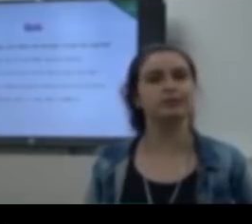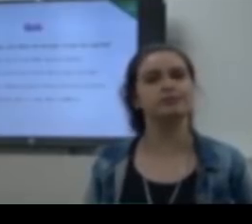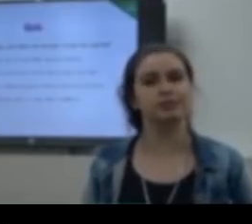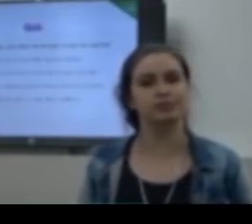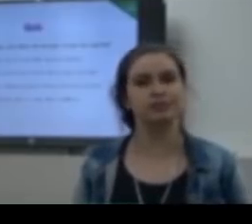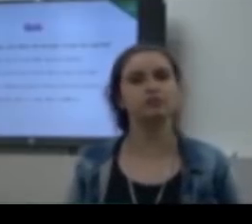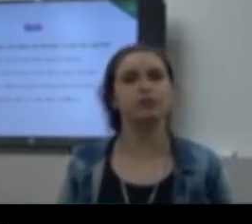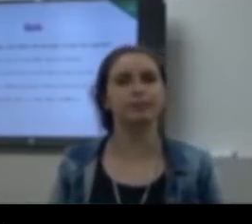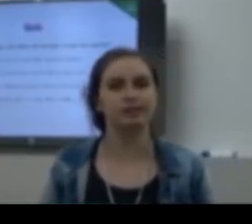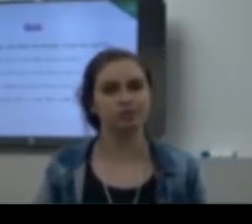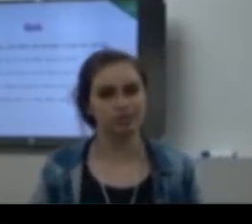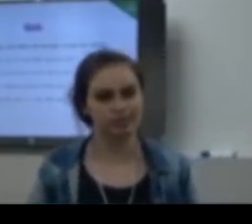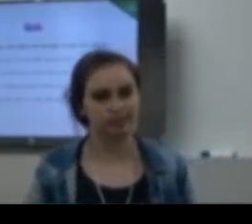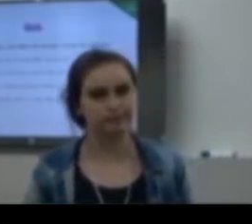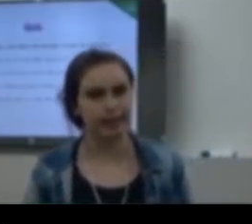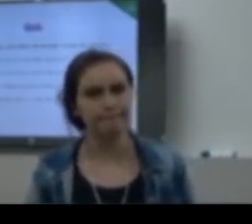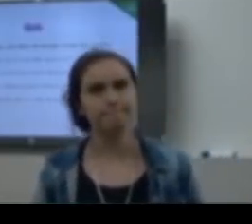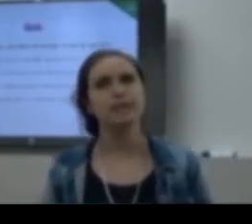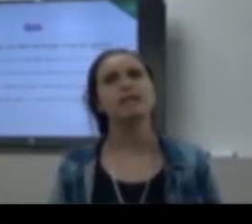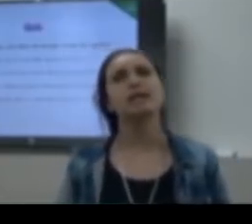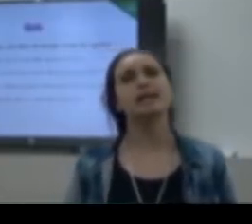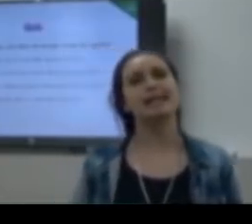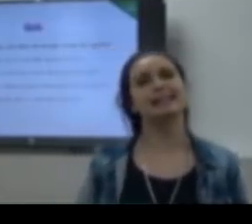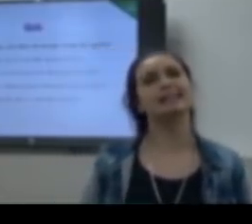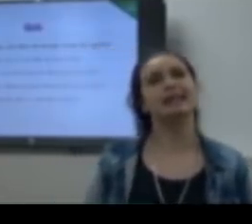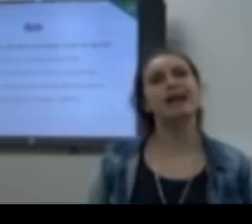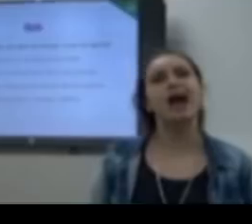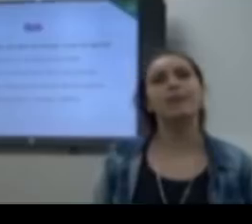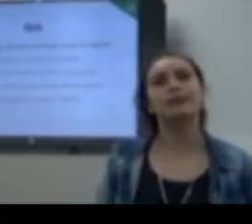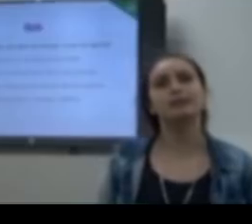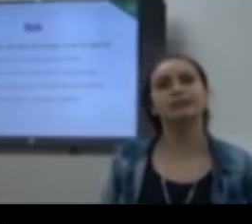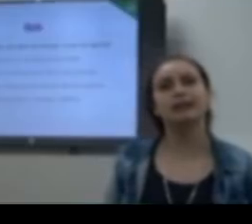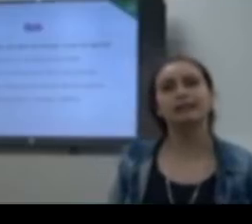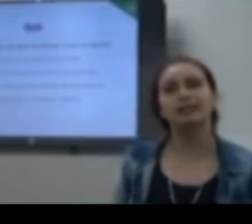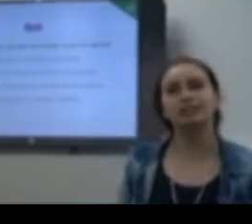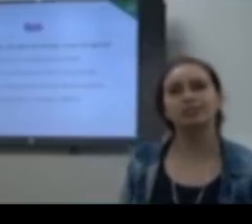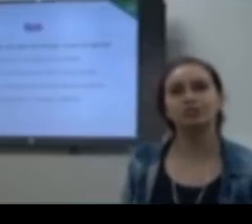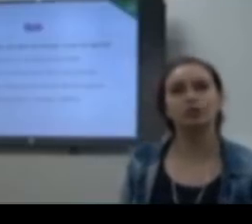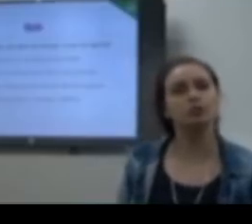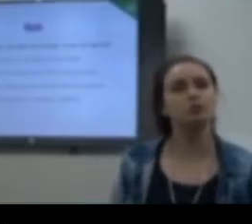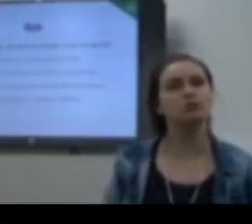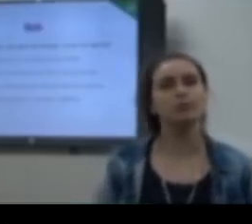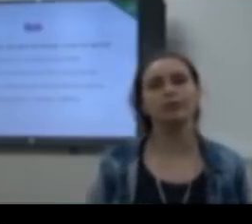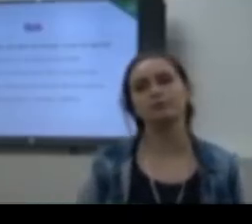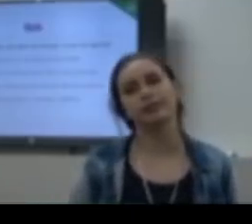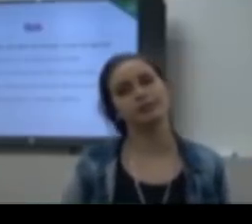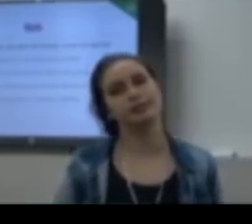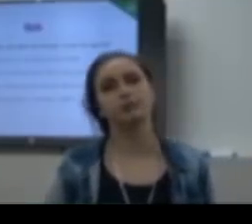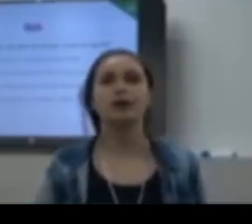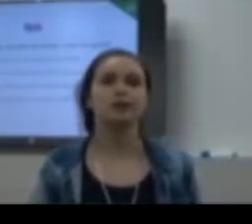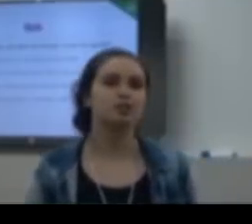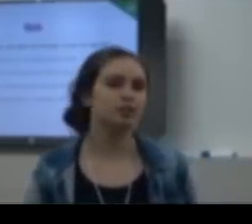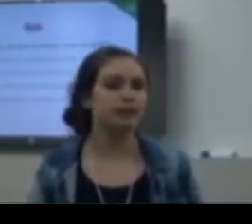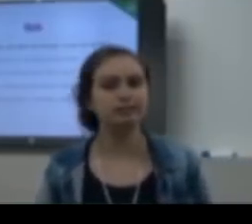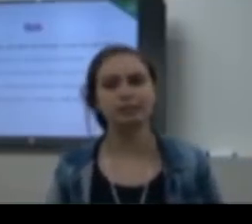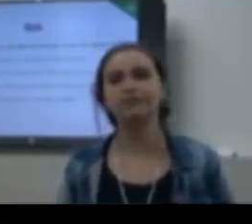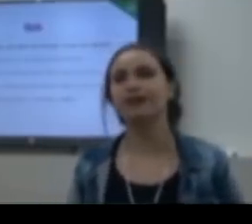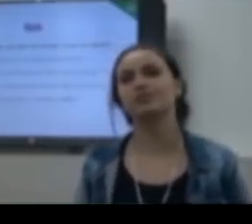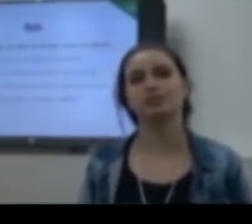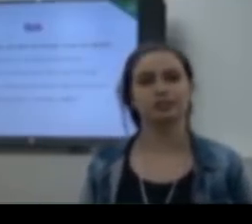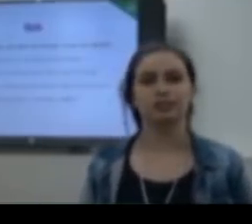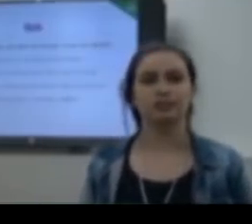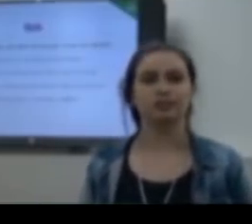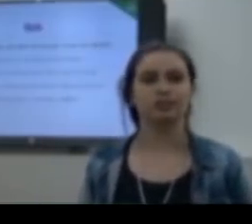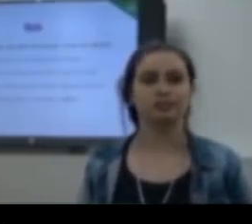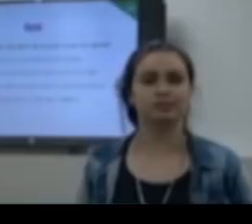na interação entre os seres vivos e o ambiente onde eles estão, tá? E letra D apresenta a característica de todos os domínios brasileiros. A gente também não tem